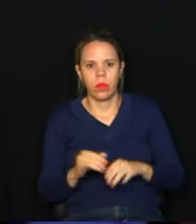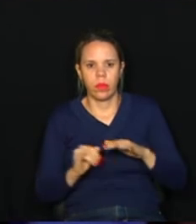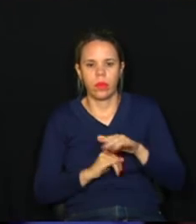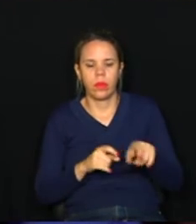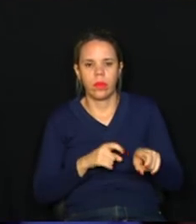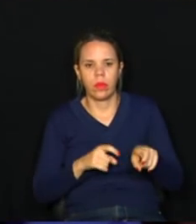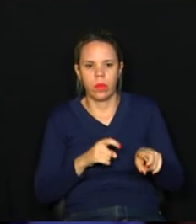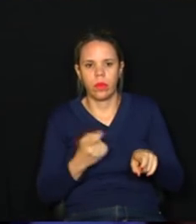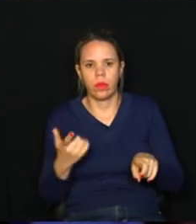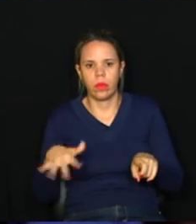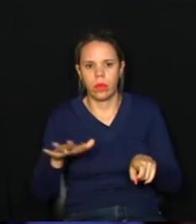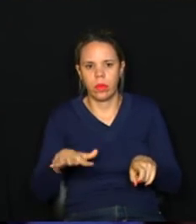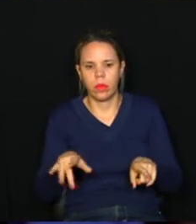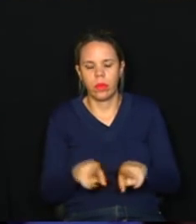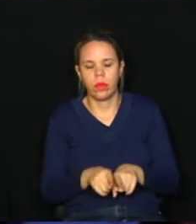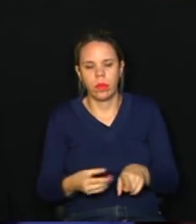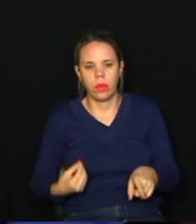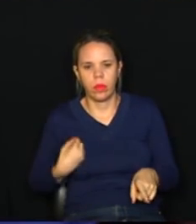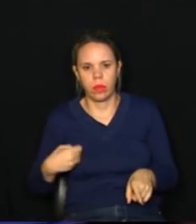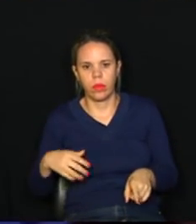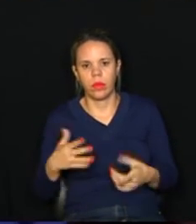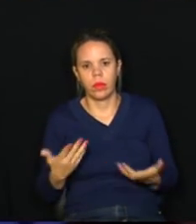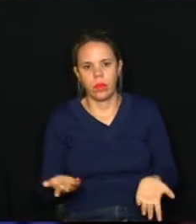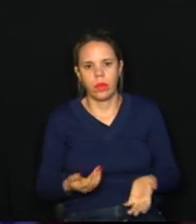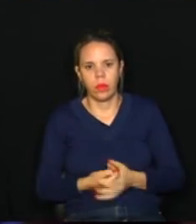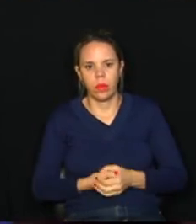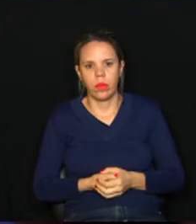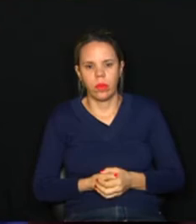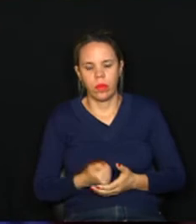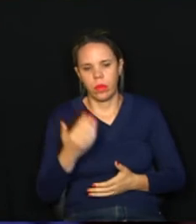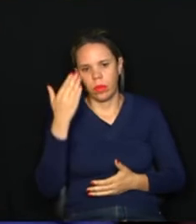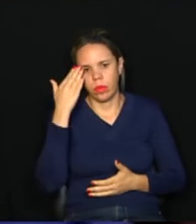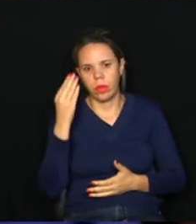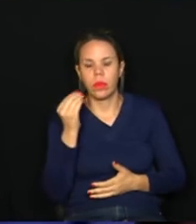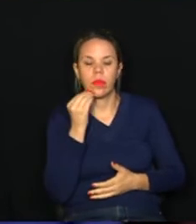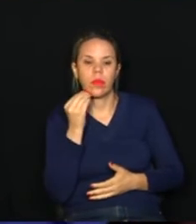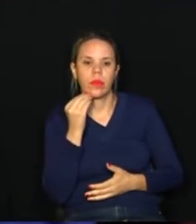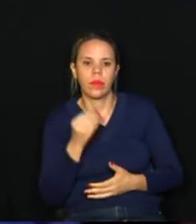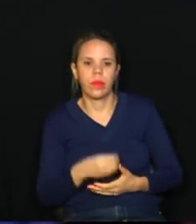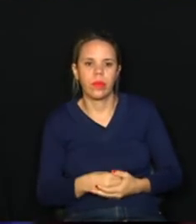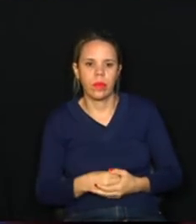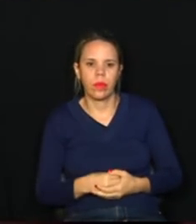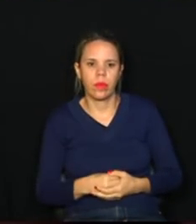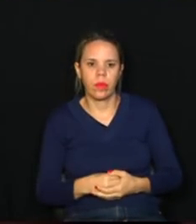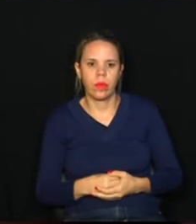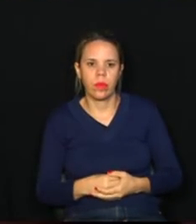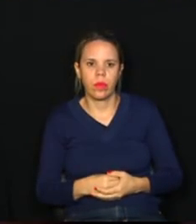Agronômico e outros institutos que estão na área. Obrigado pela oportunidade.